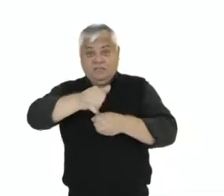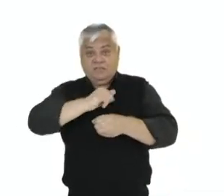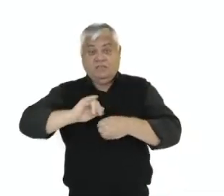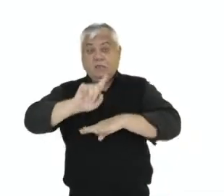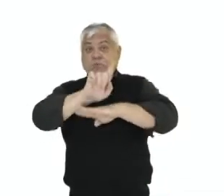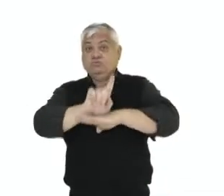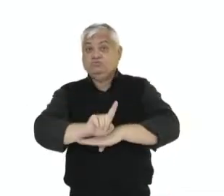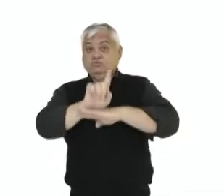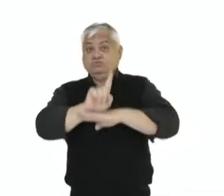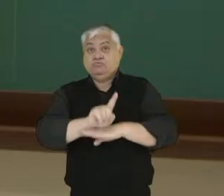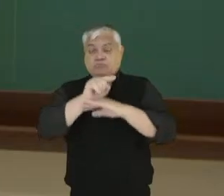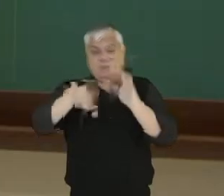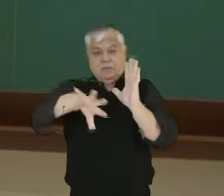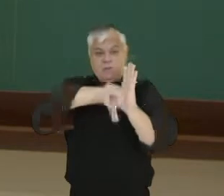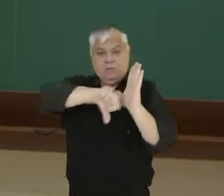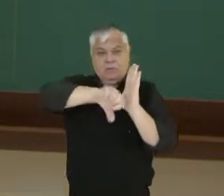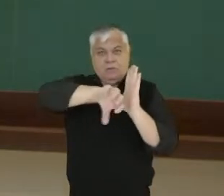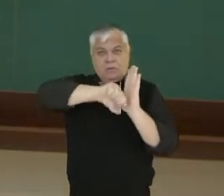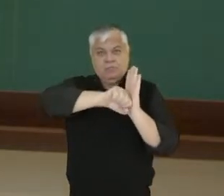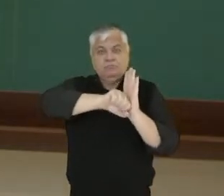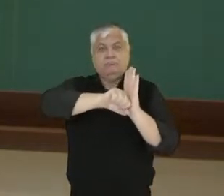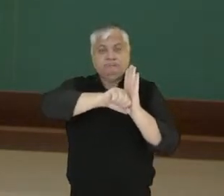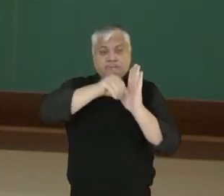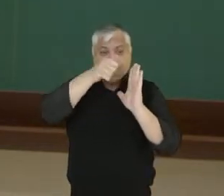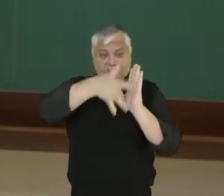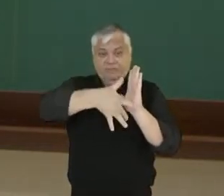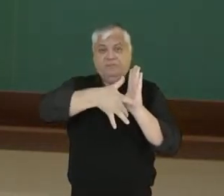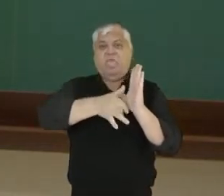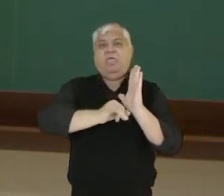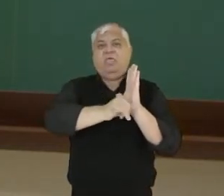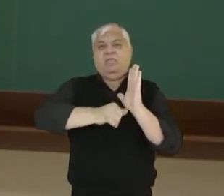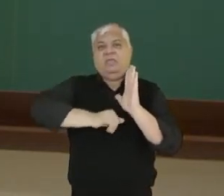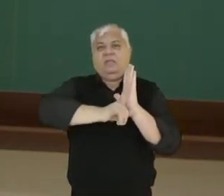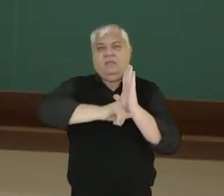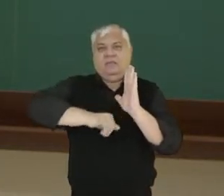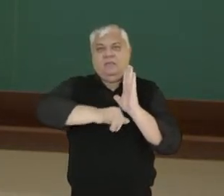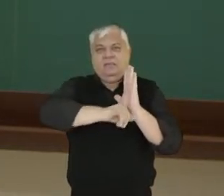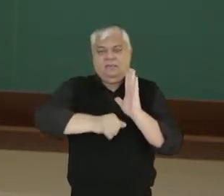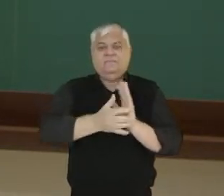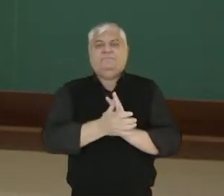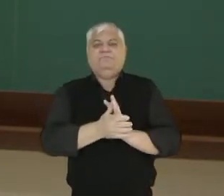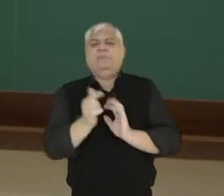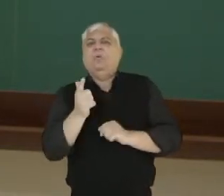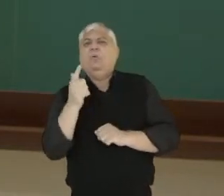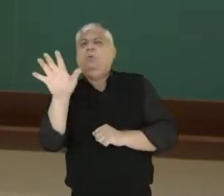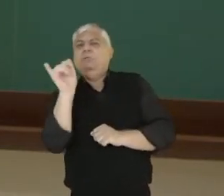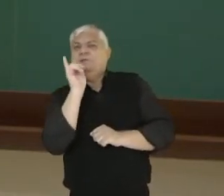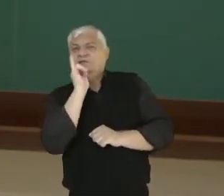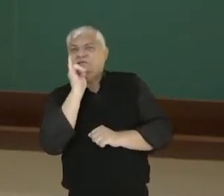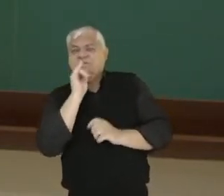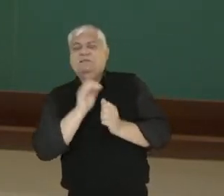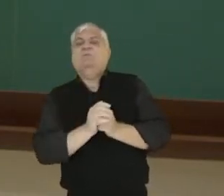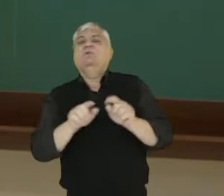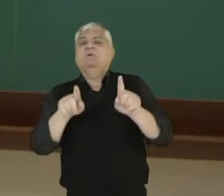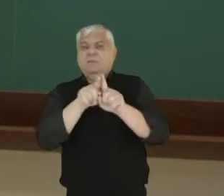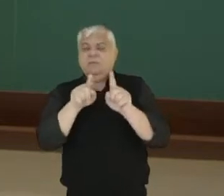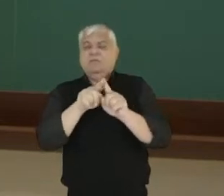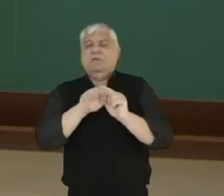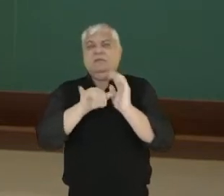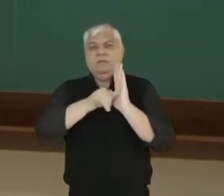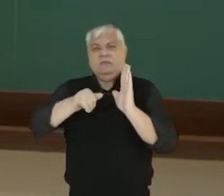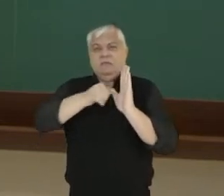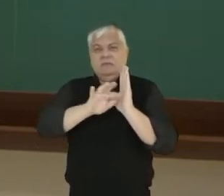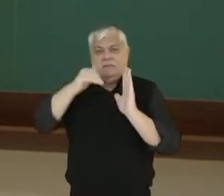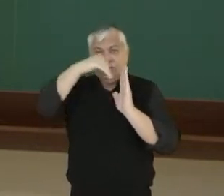ser armazenada. Bem, outros exemplos. Um outro exemplo de armazenamento ocorre quando